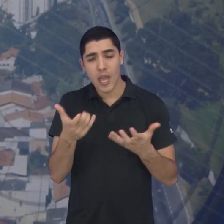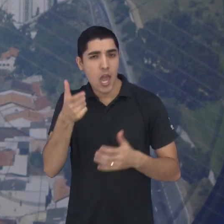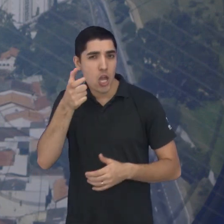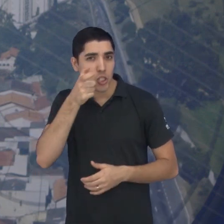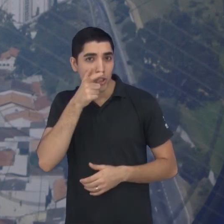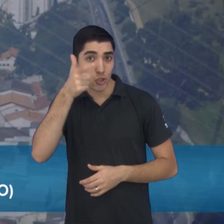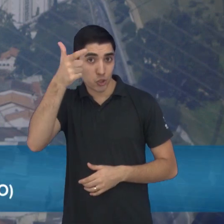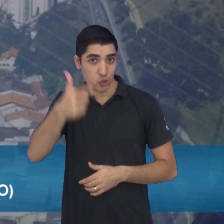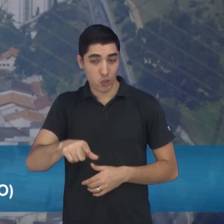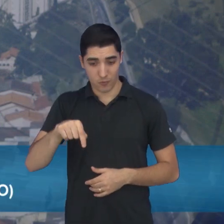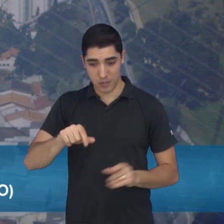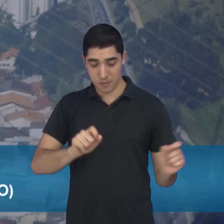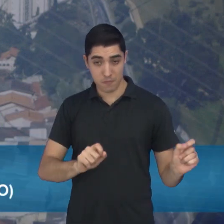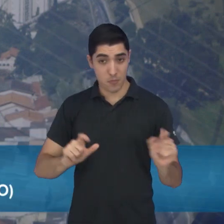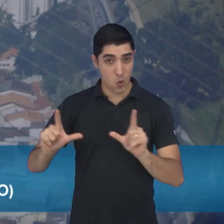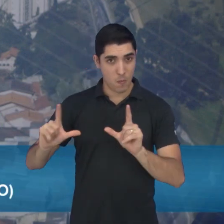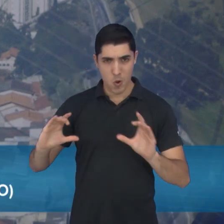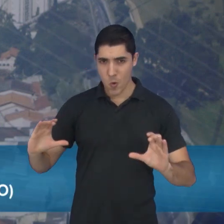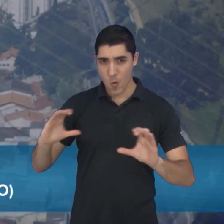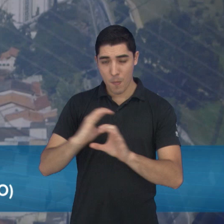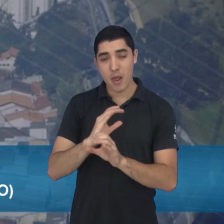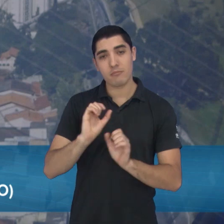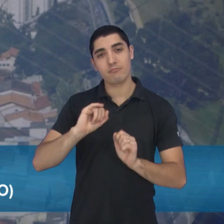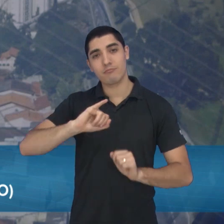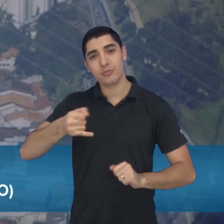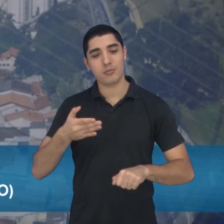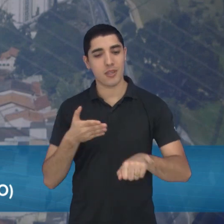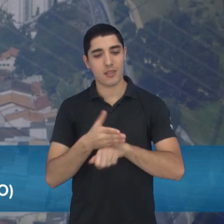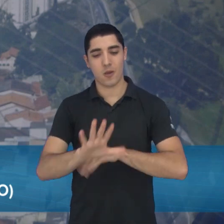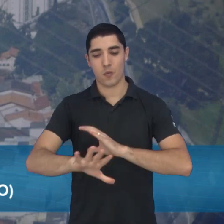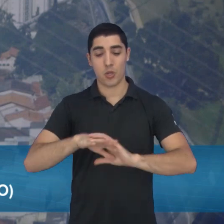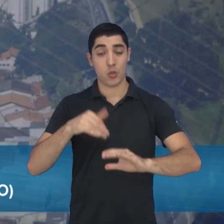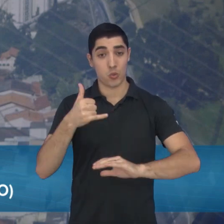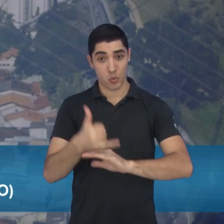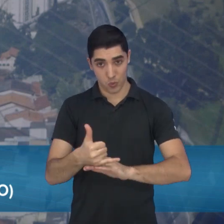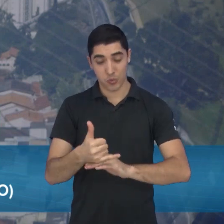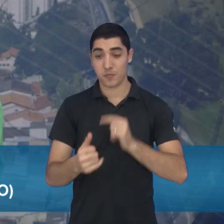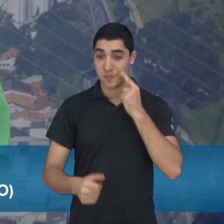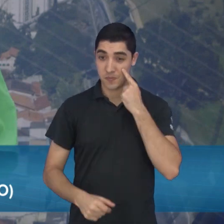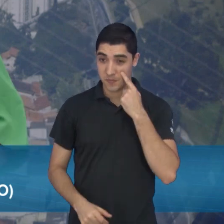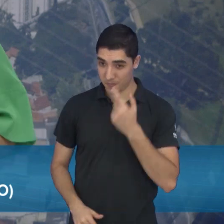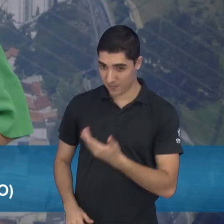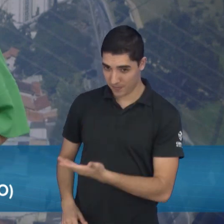este programa na íntegra, é só acessar o